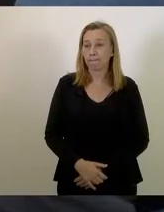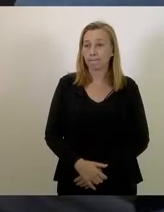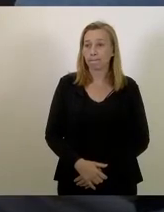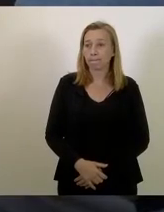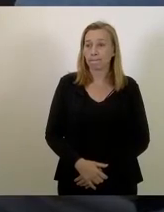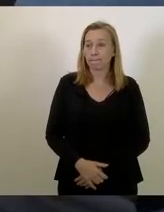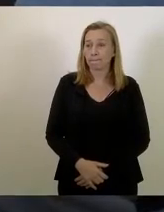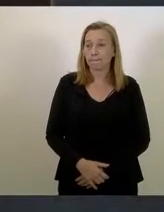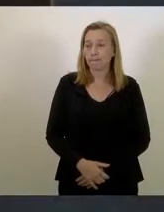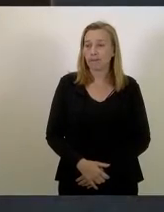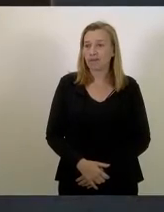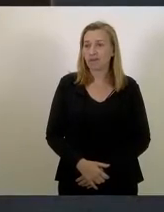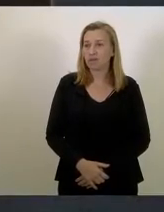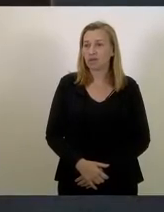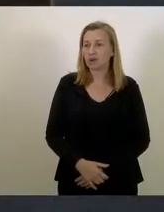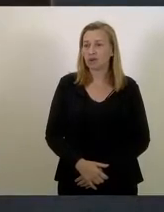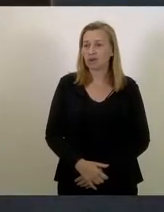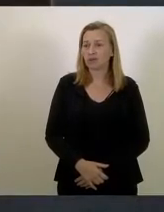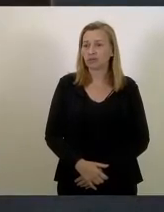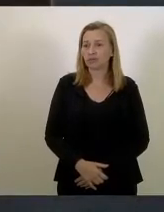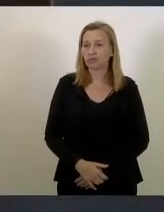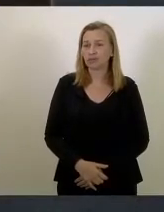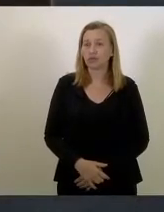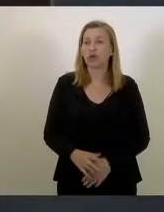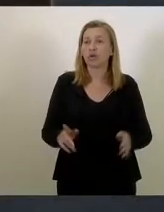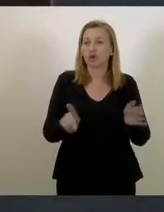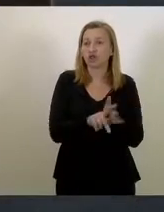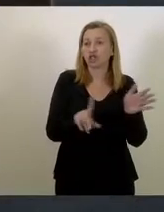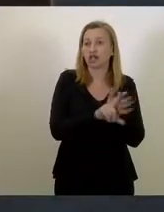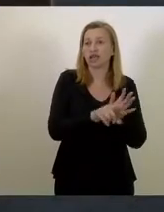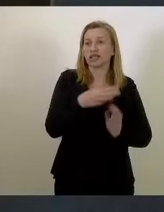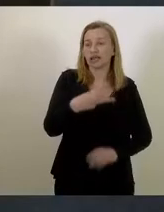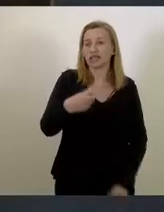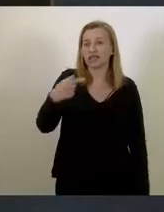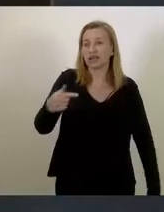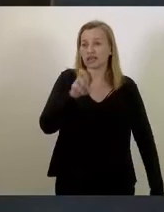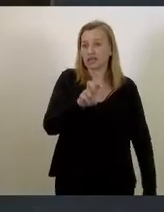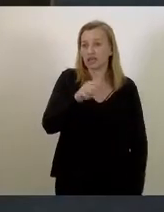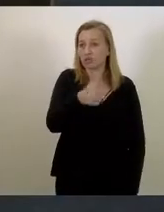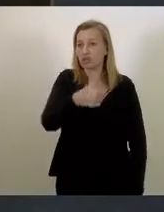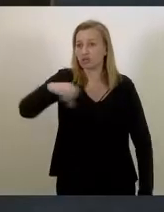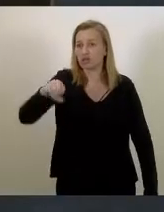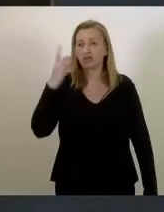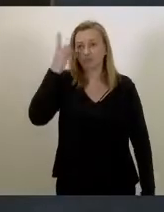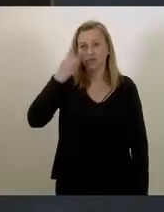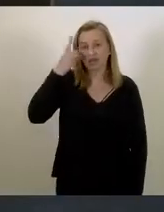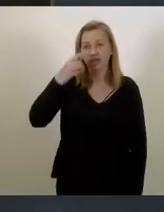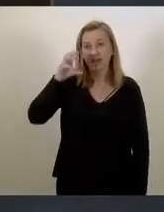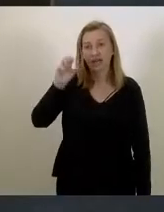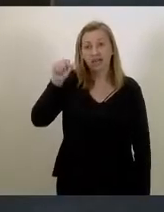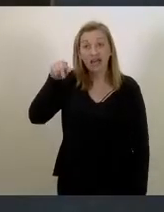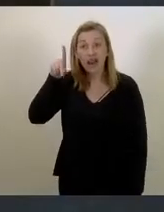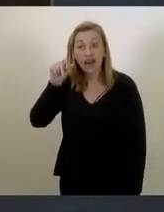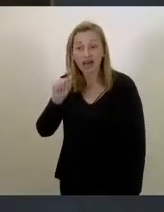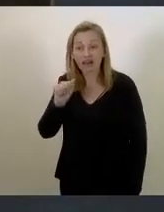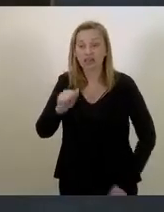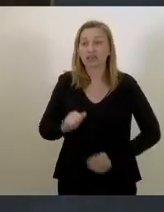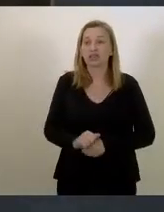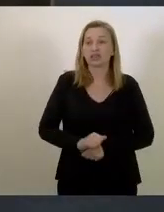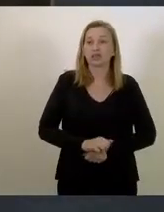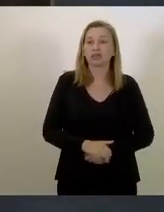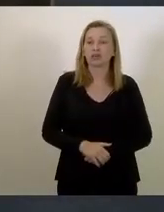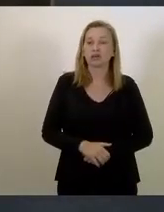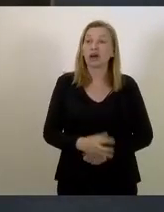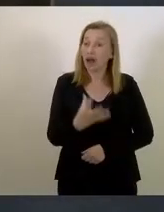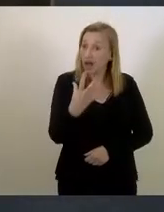parecer ao projeto de lei 375 de 2019 de autoreio do deputado Márcio Canella parecer